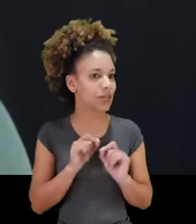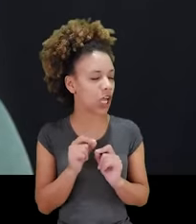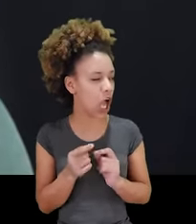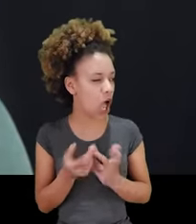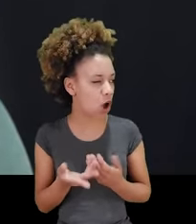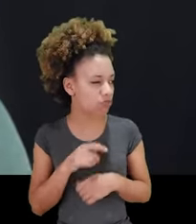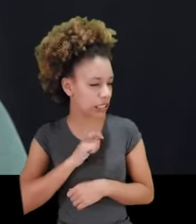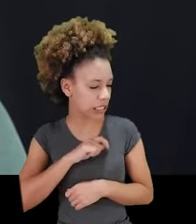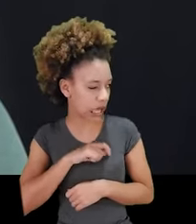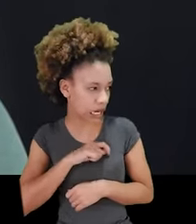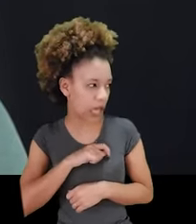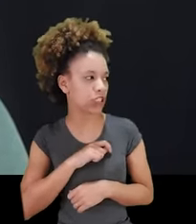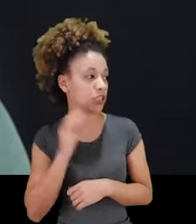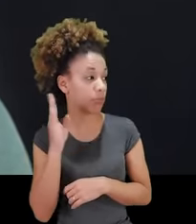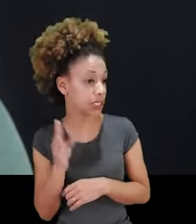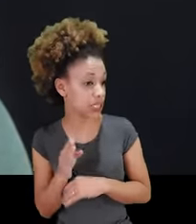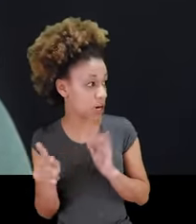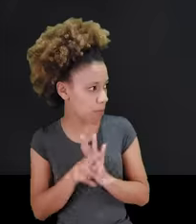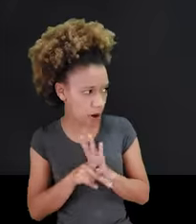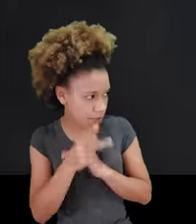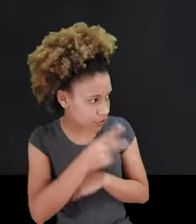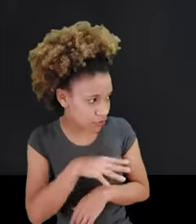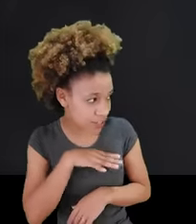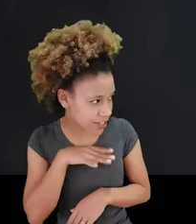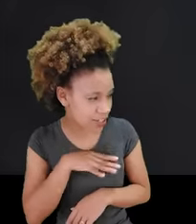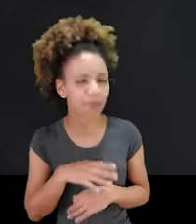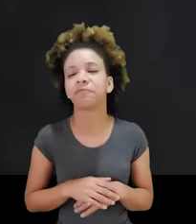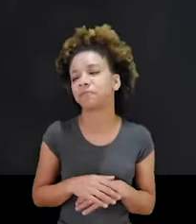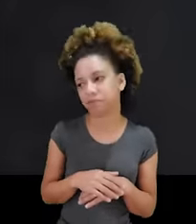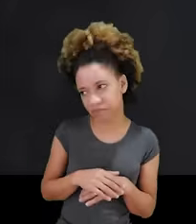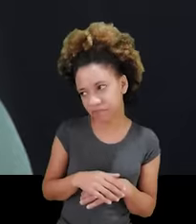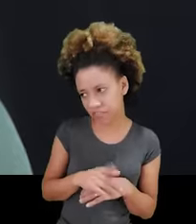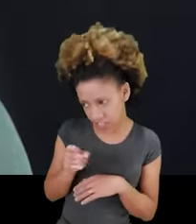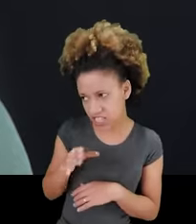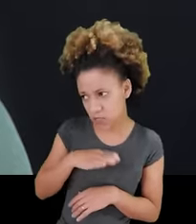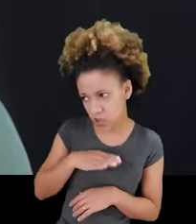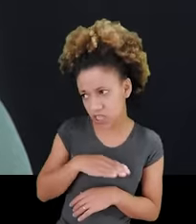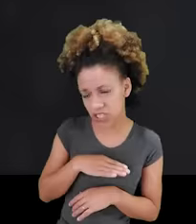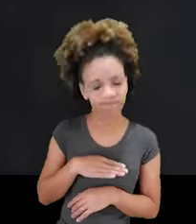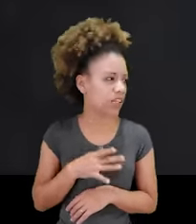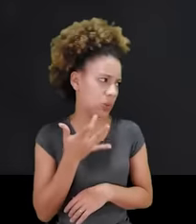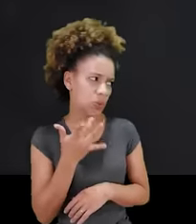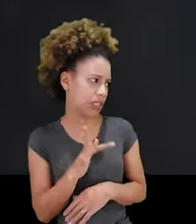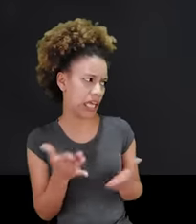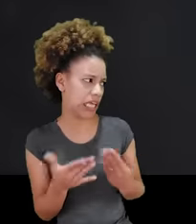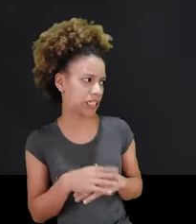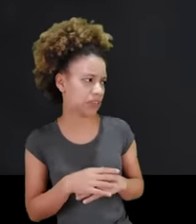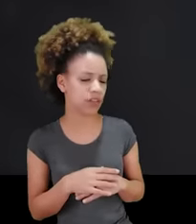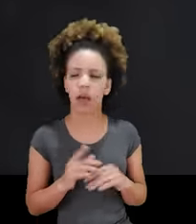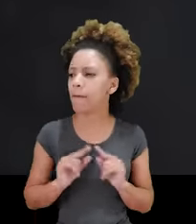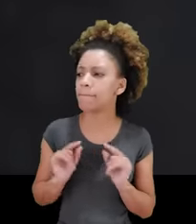o jeitinho. Me lembra assim, que o jeitinho brasileiro vem de vocês, assim. São esses portugueses. Não sei. Mas há outra coisa, essa